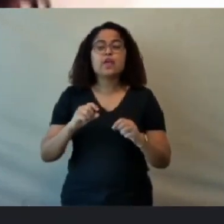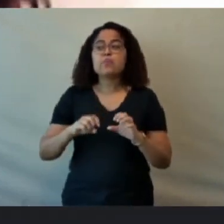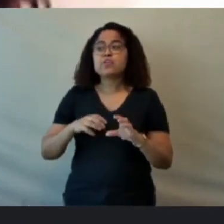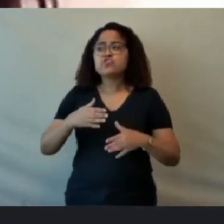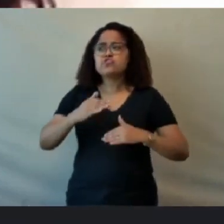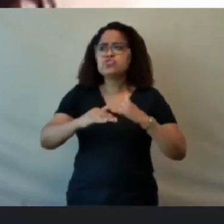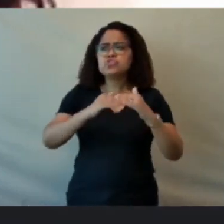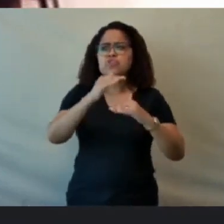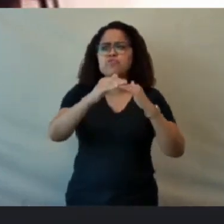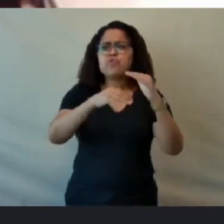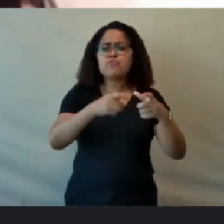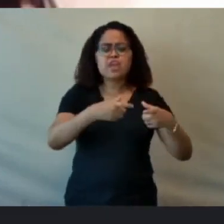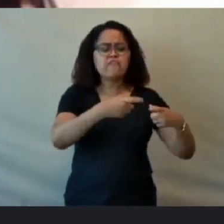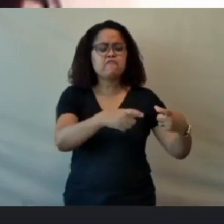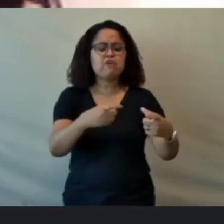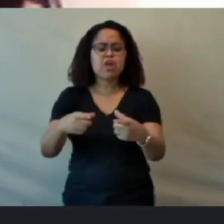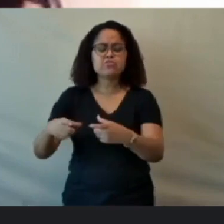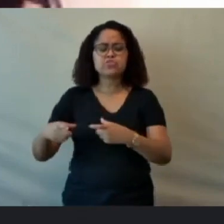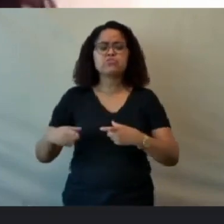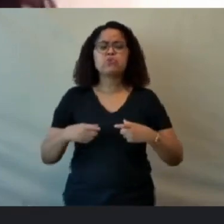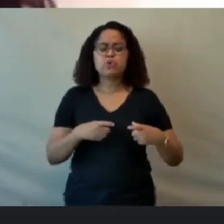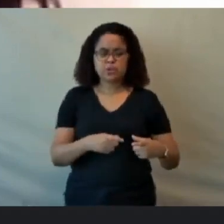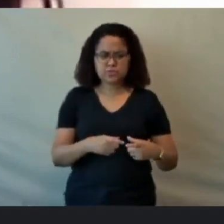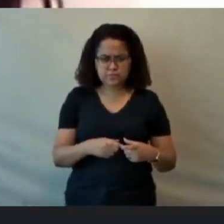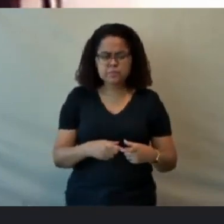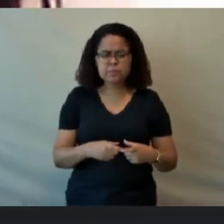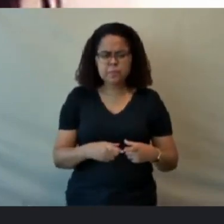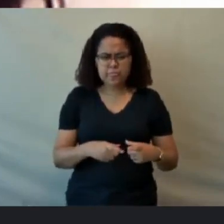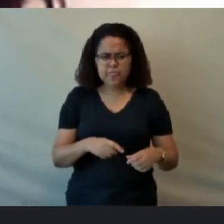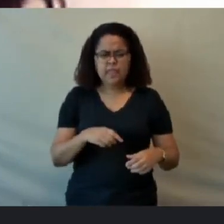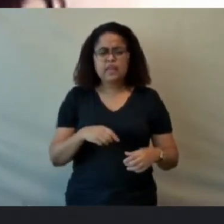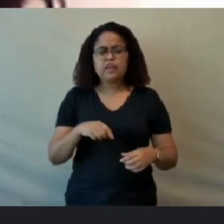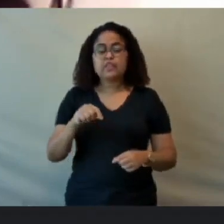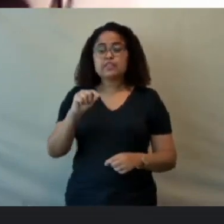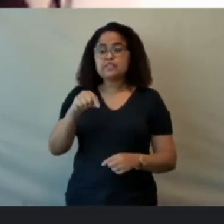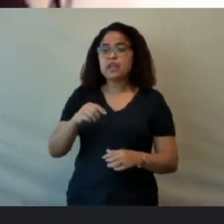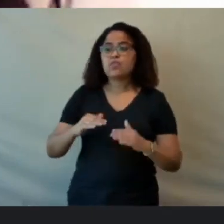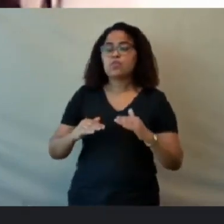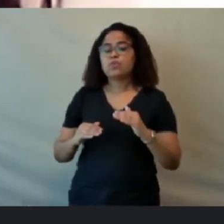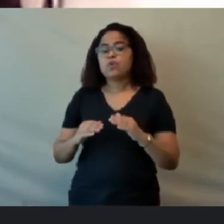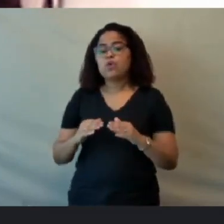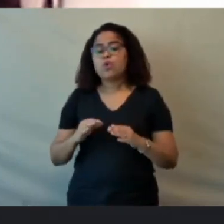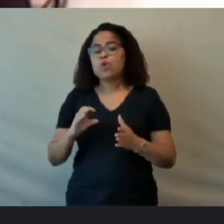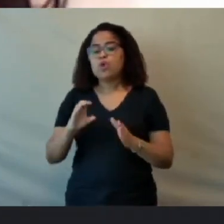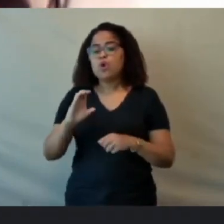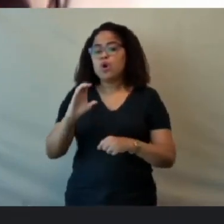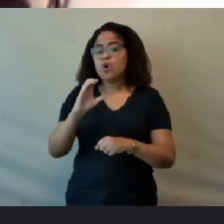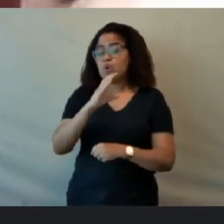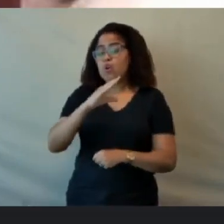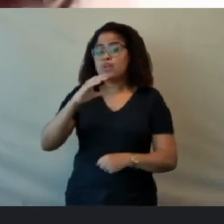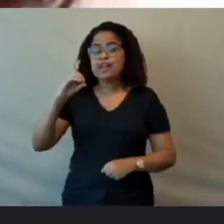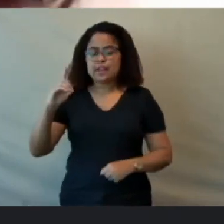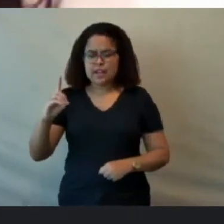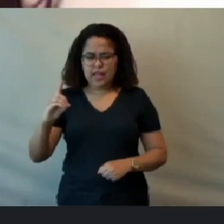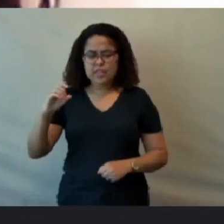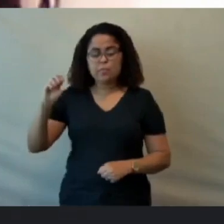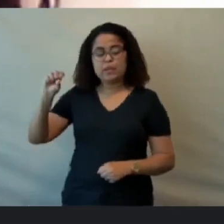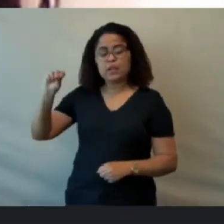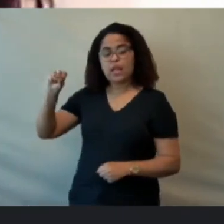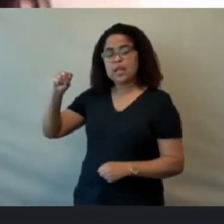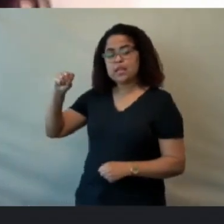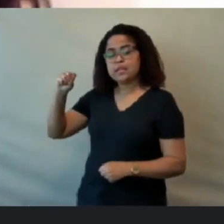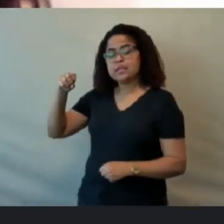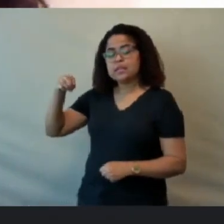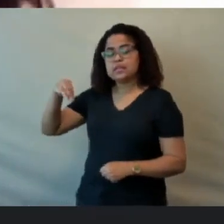uma ação da política de assistência social, ela está sendo coordenada pela ESMASAC, que é a secretaria